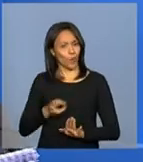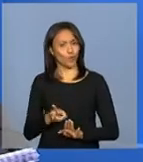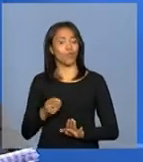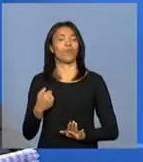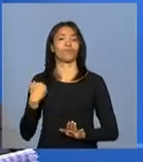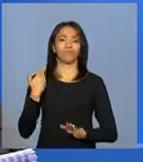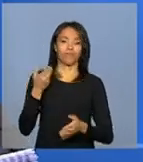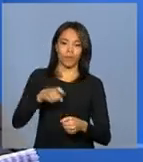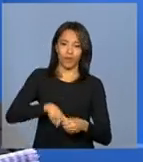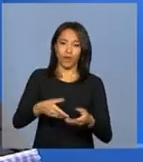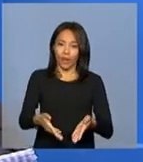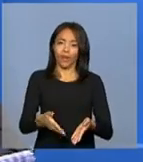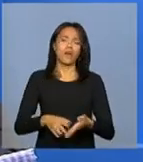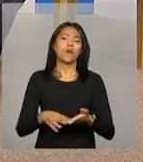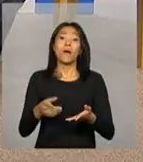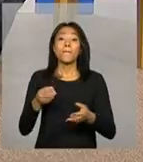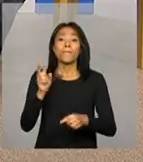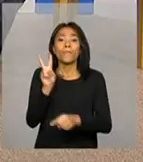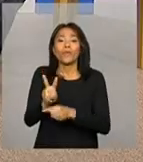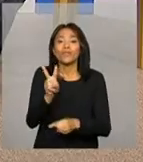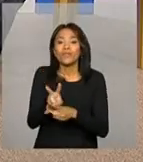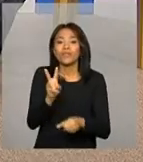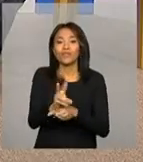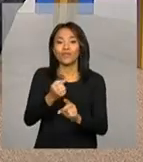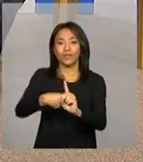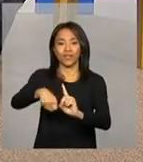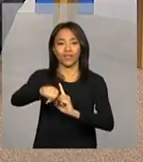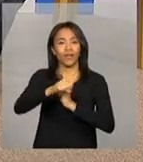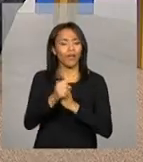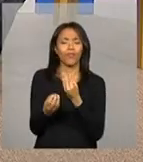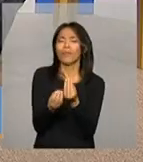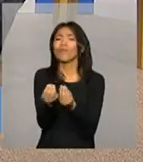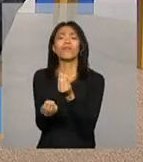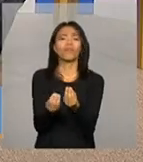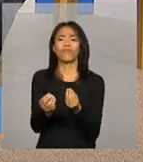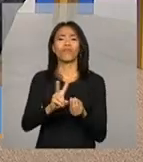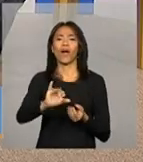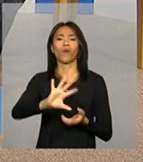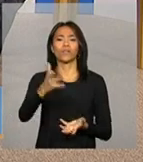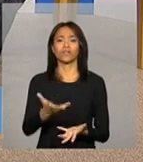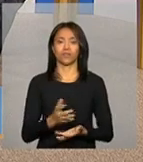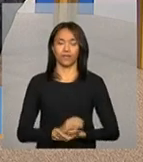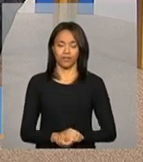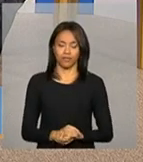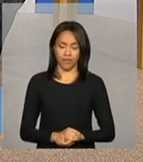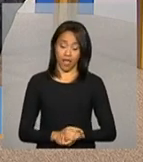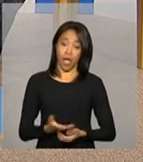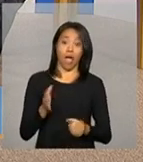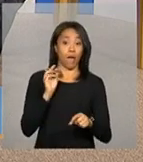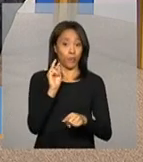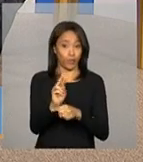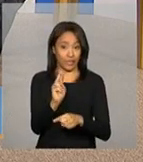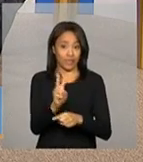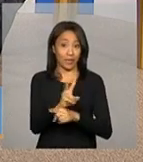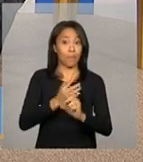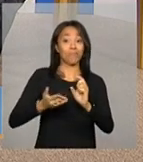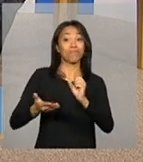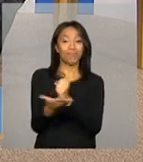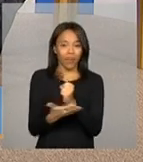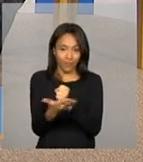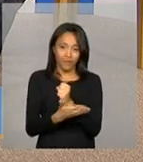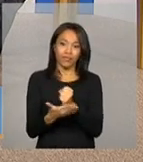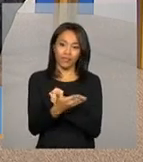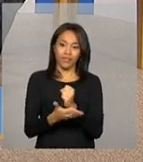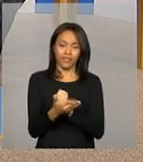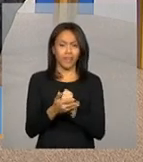em relação à proteção social básica como vai ser bem a proteção básica Adriana são aquelas metas